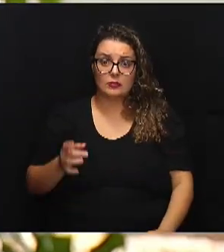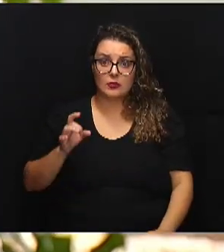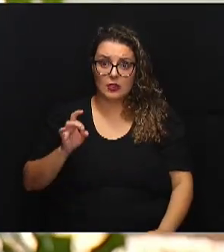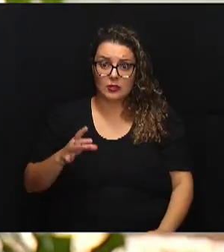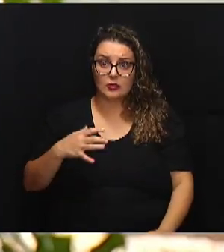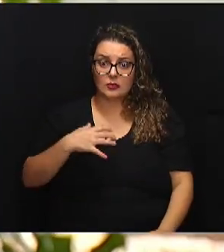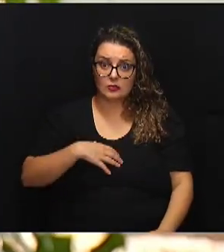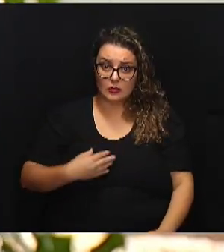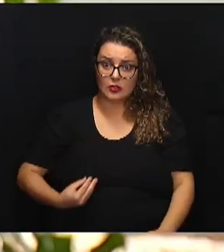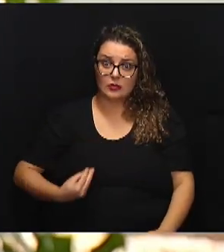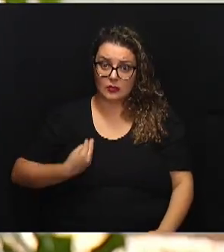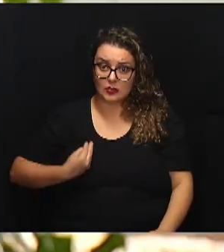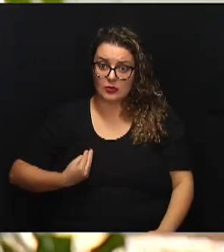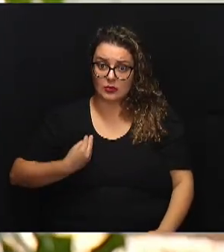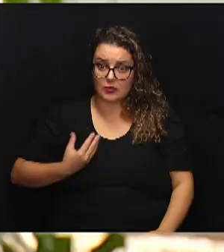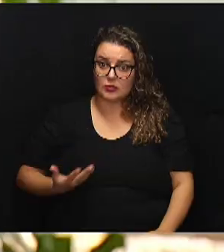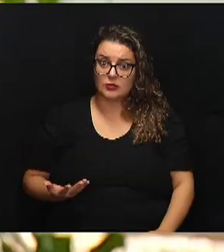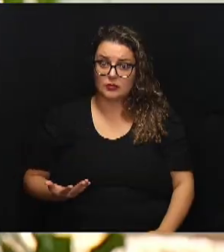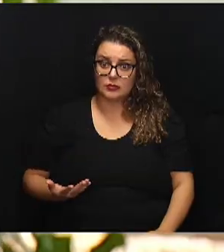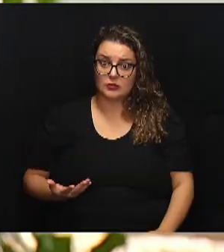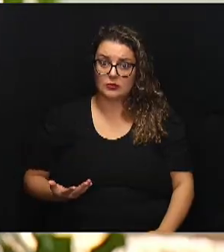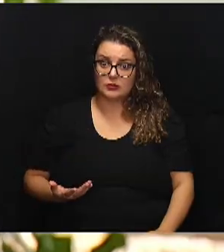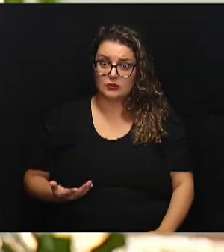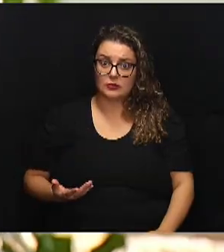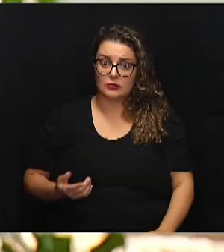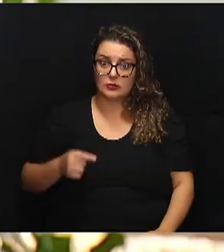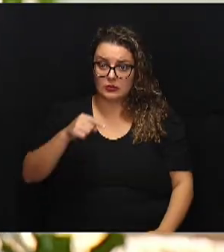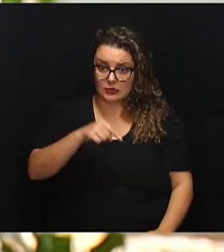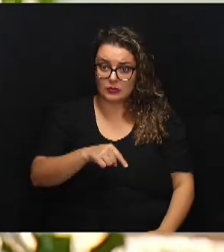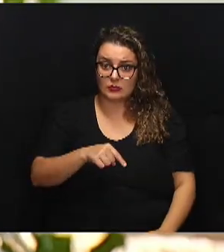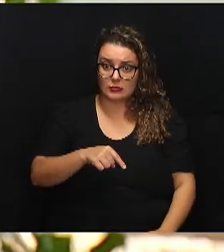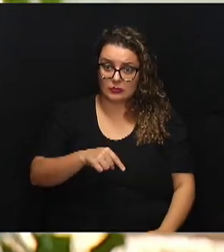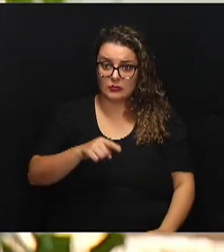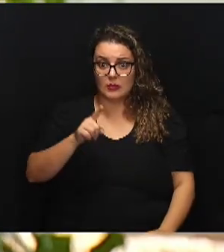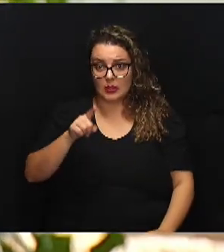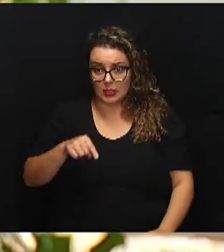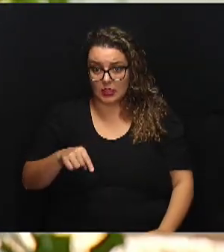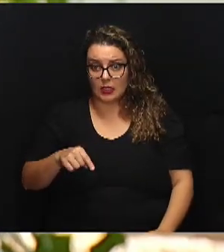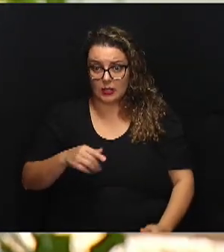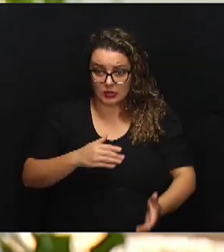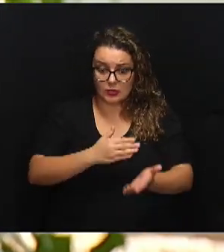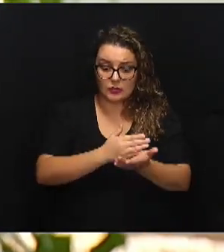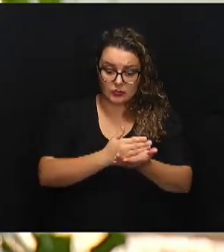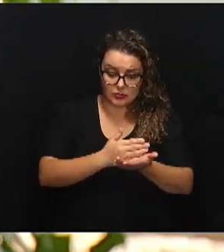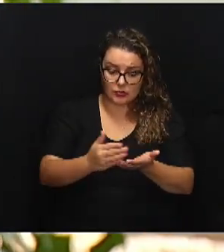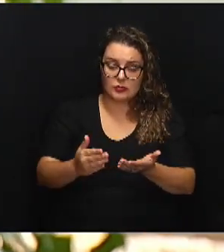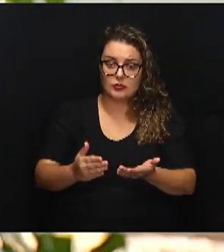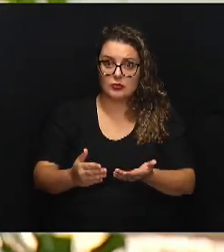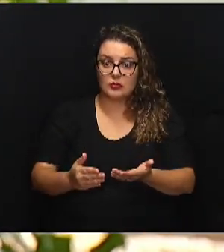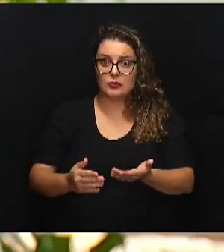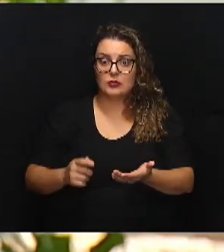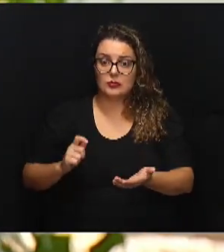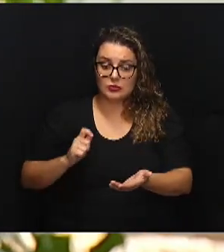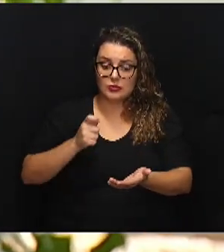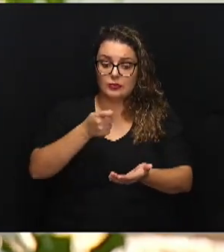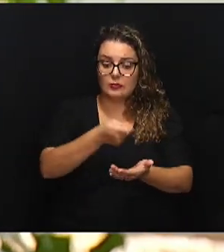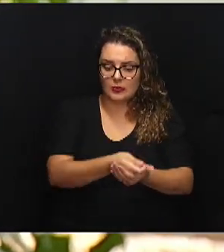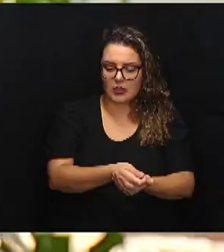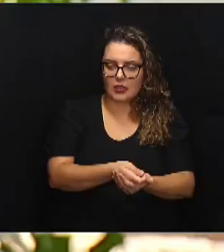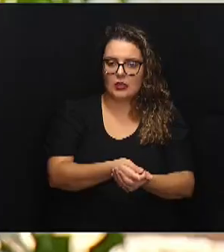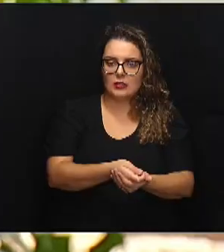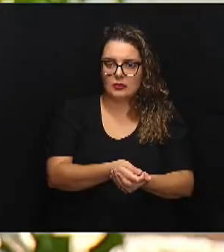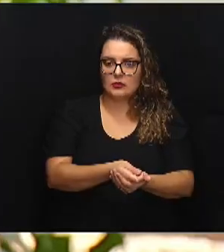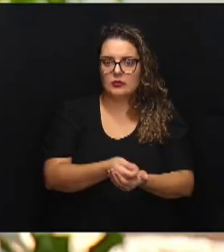de sobrevivência. No caso deles, era um meio, lá no início, de financiar